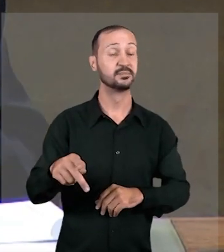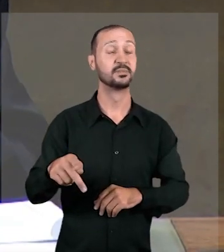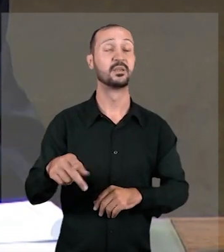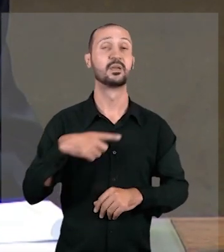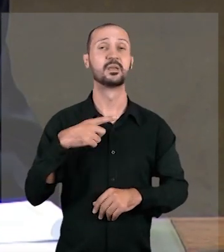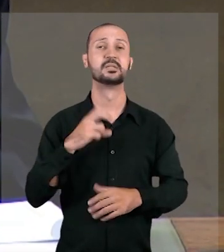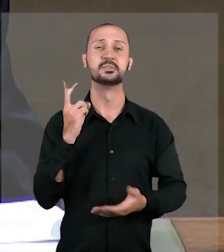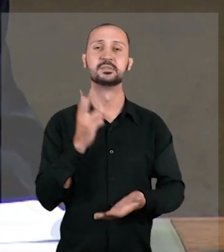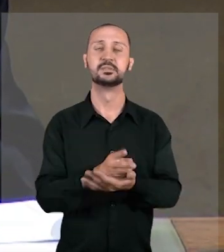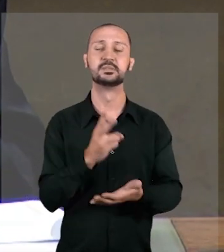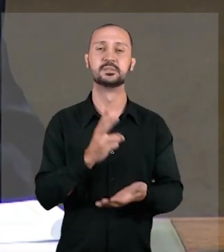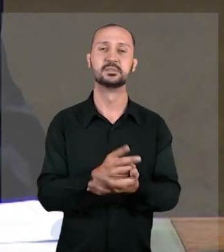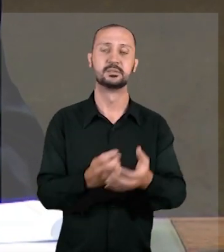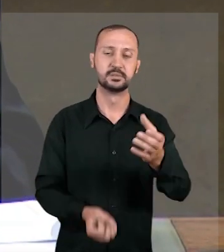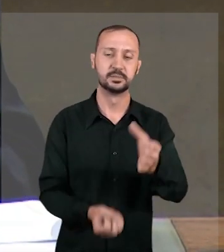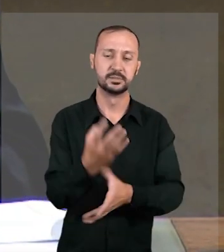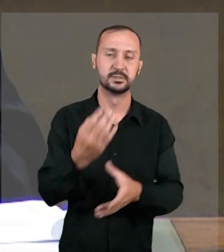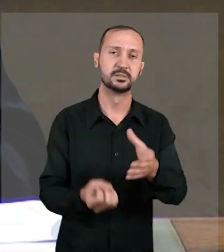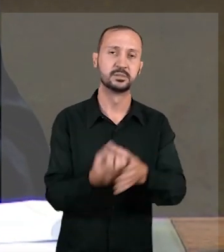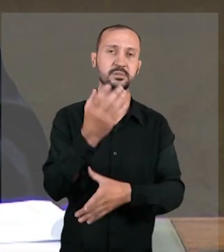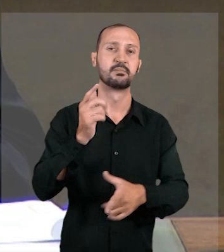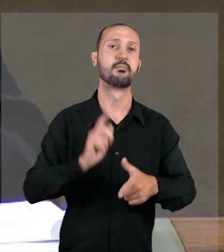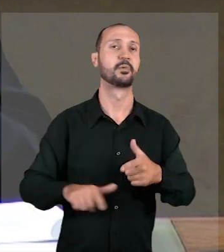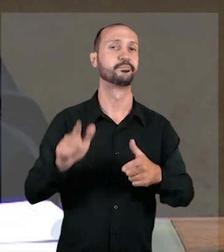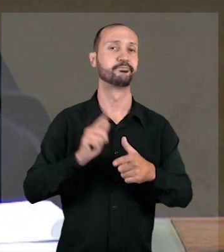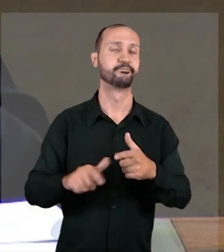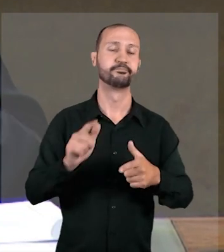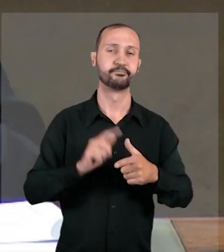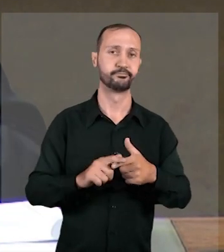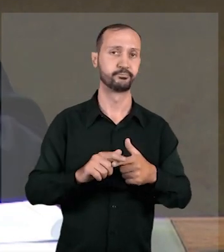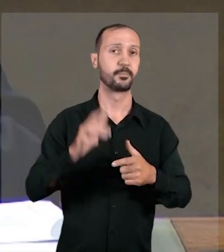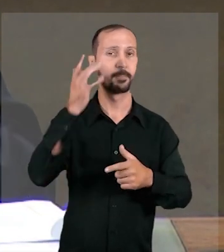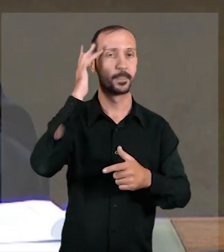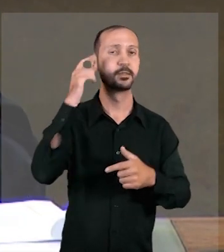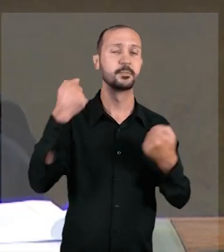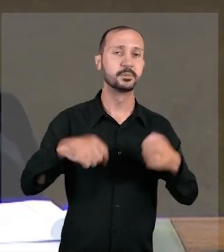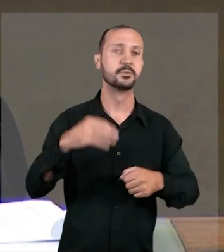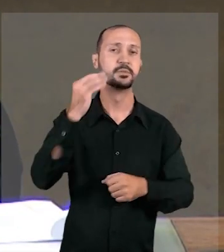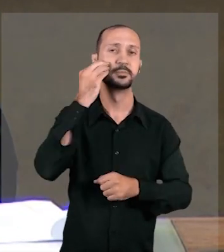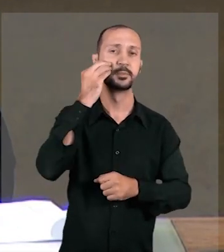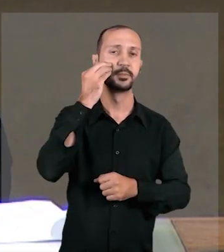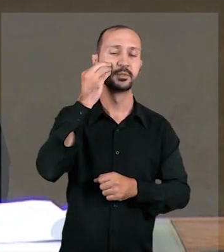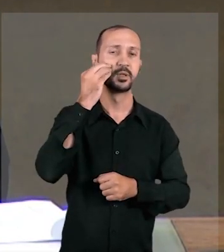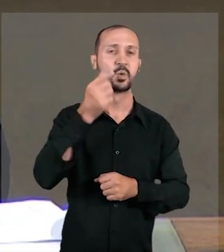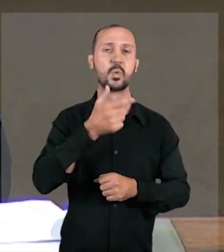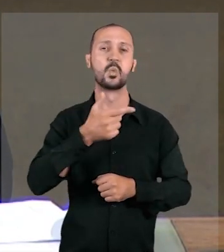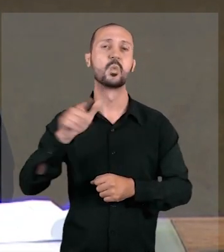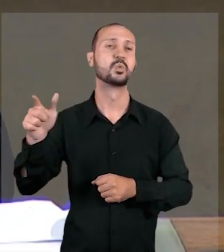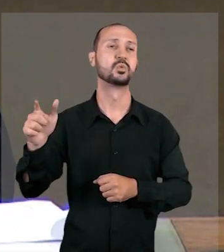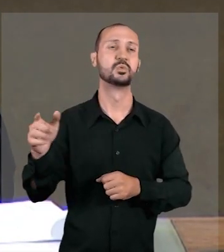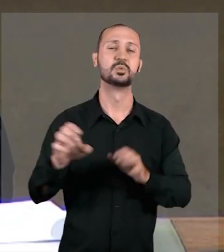uma usina de problemas. E, portanto, acho que a gente deveria experimentar alguma coisa